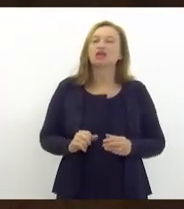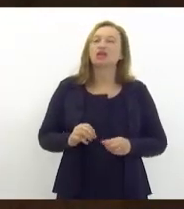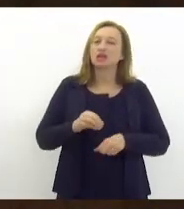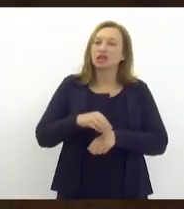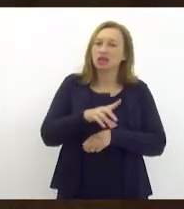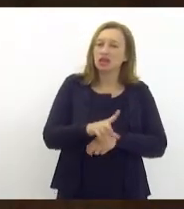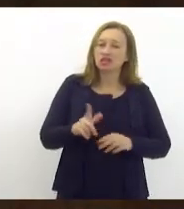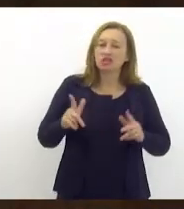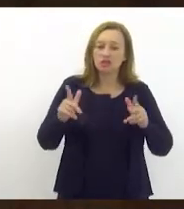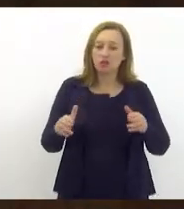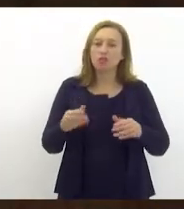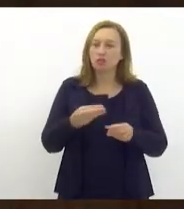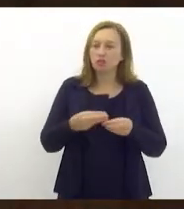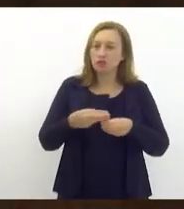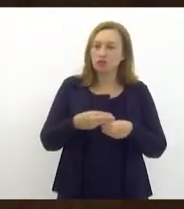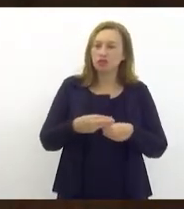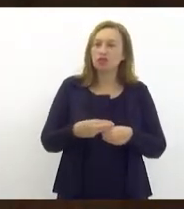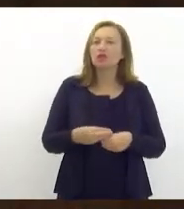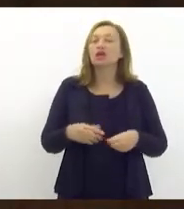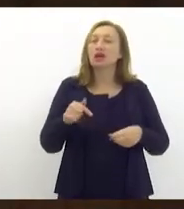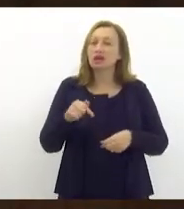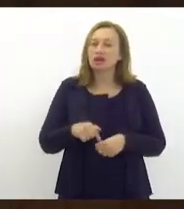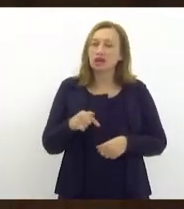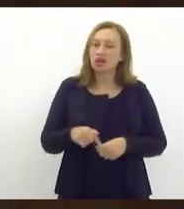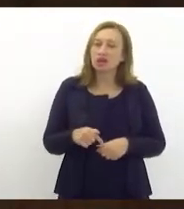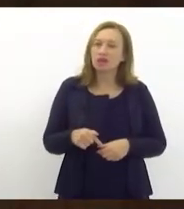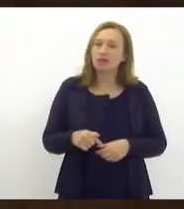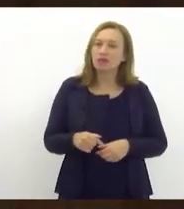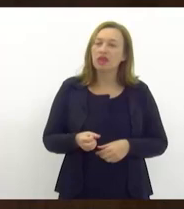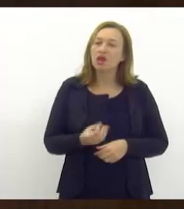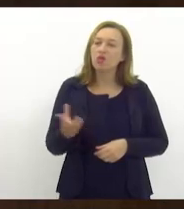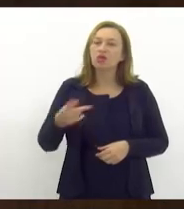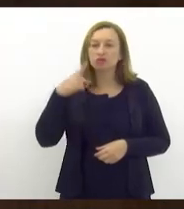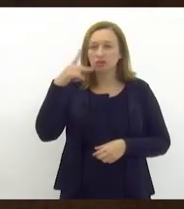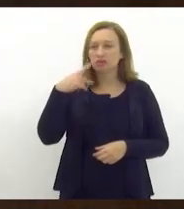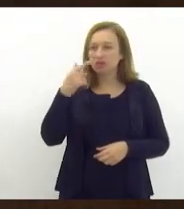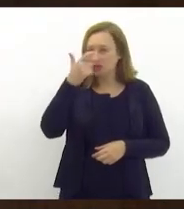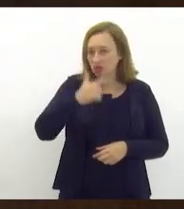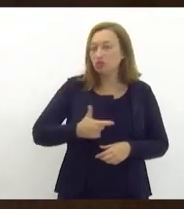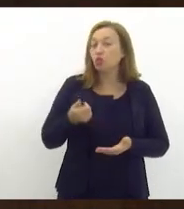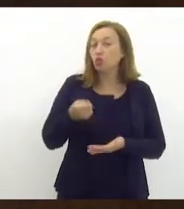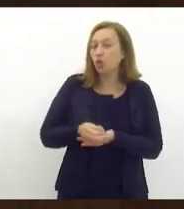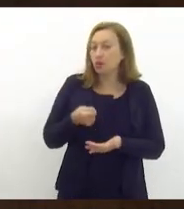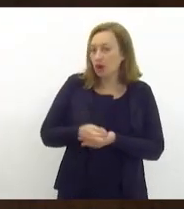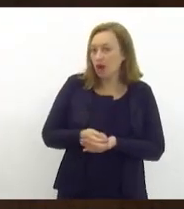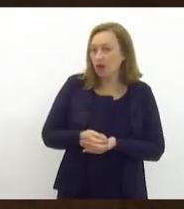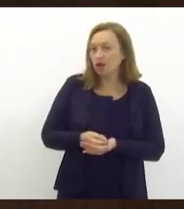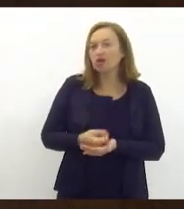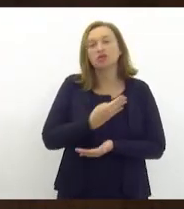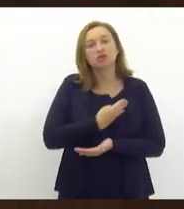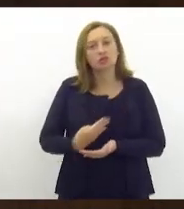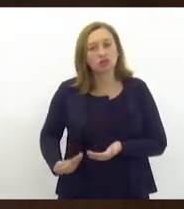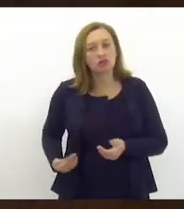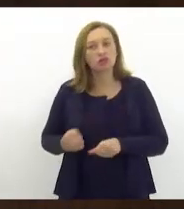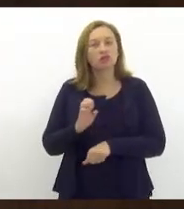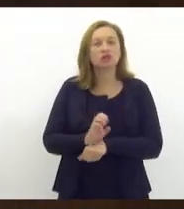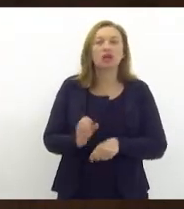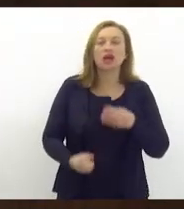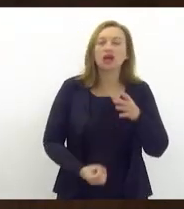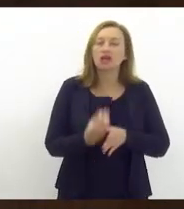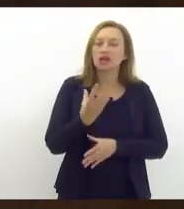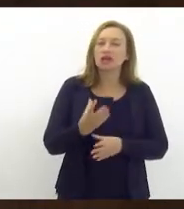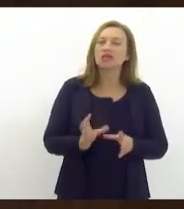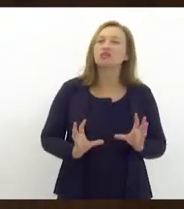indicações para os seus municípios. E temos que aqui, enquanto parlamentares, também cobrar do governo do Estado a construção